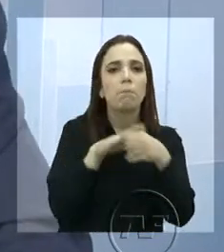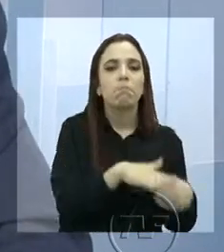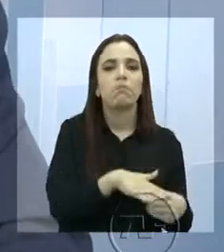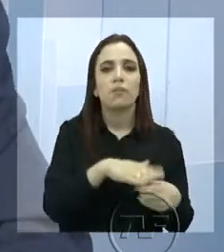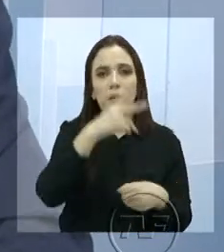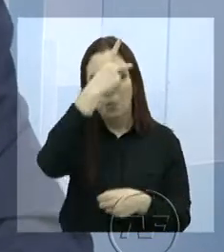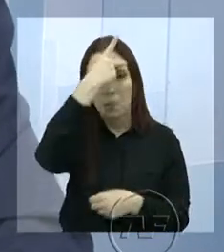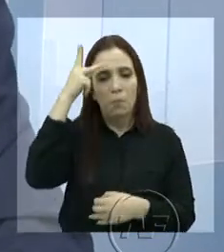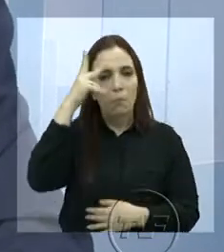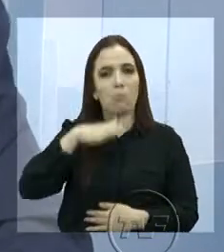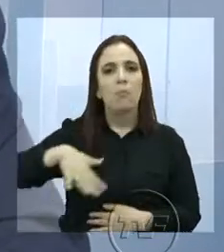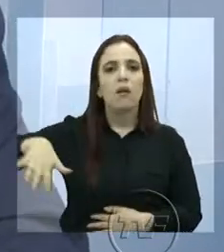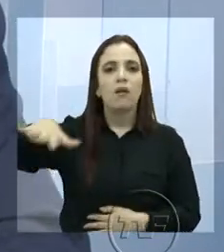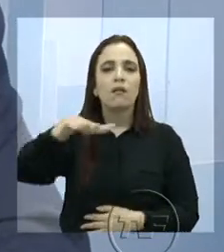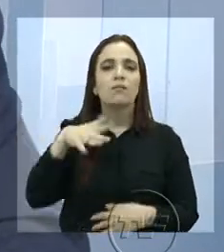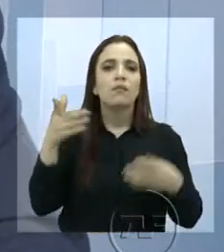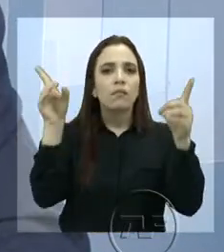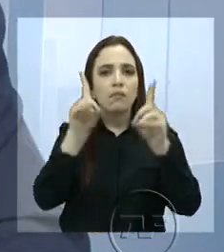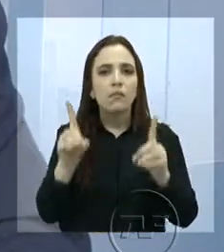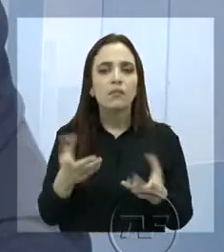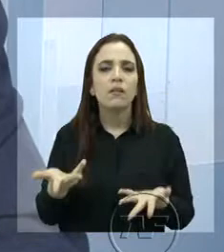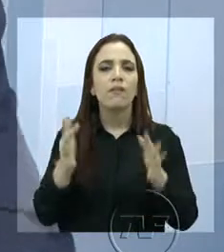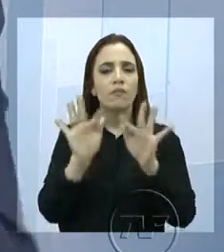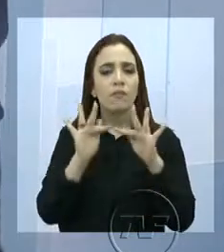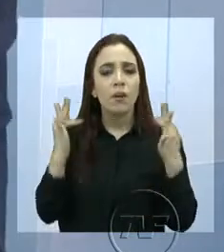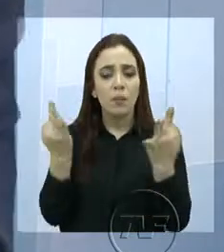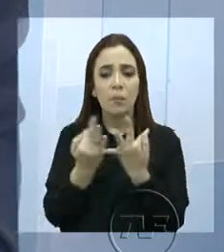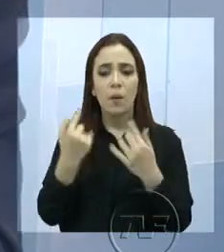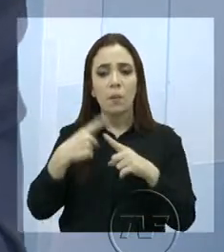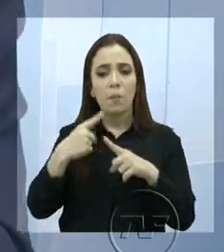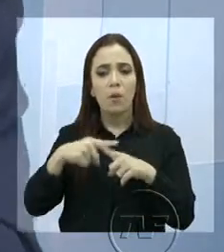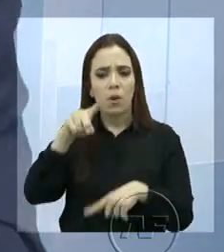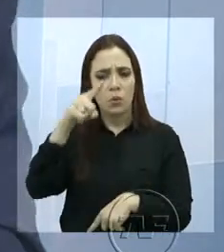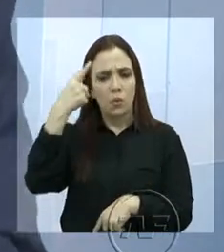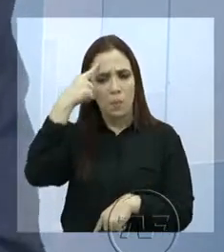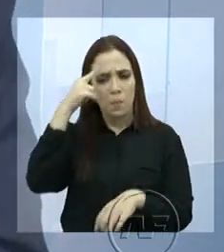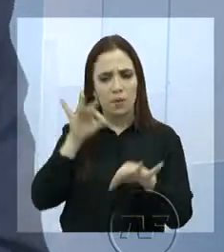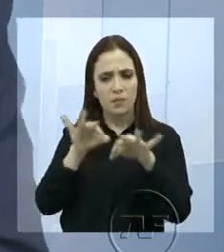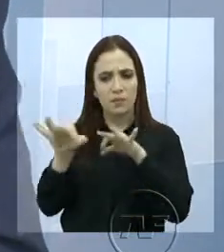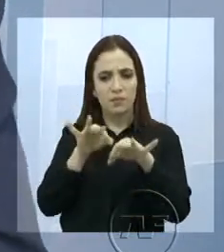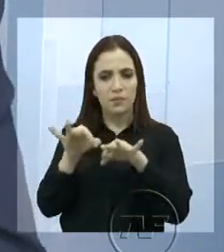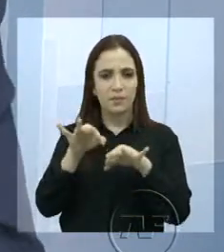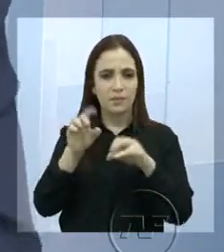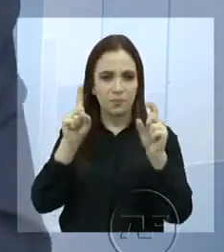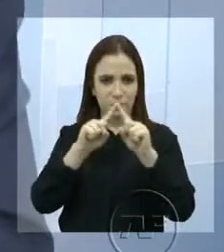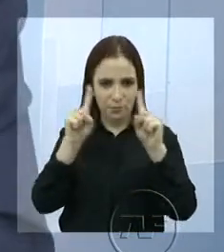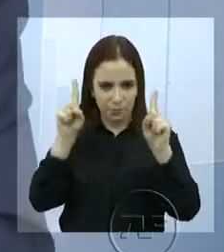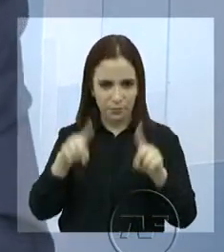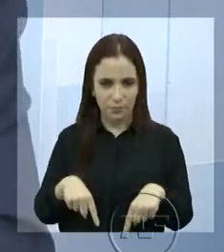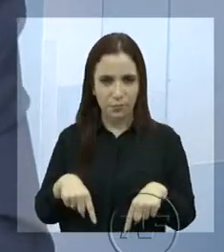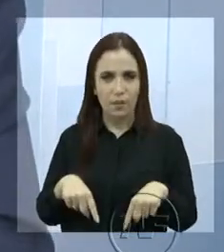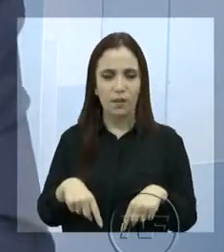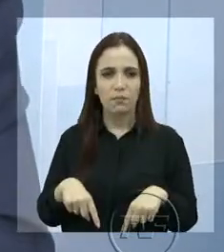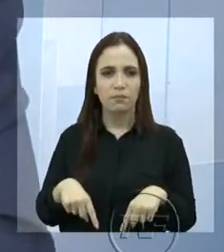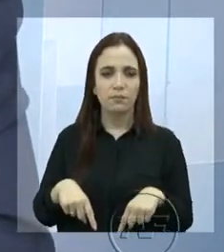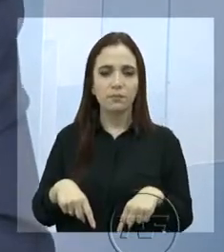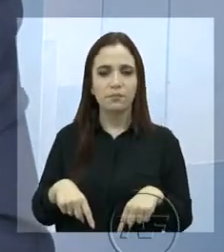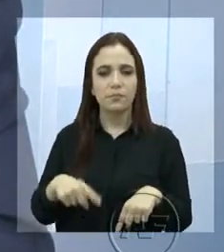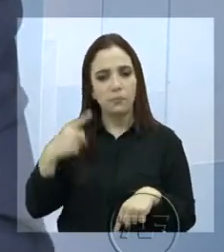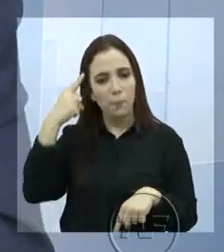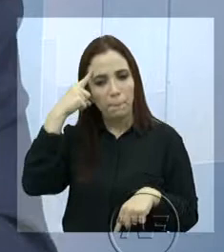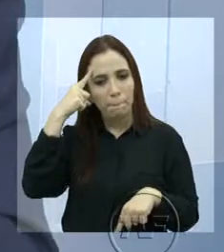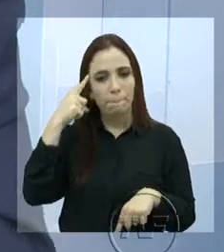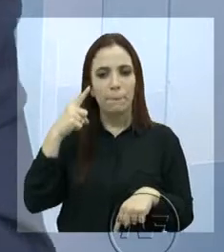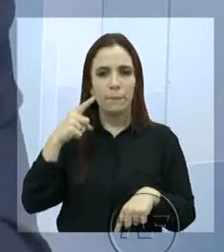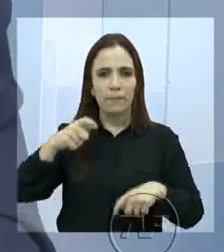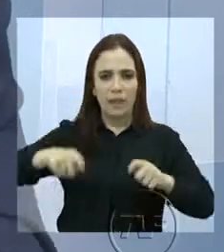essas pessoas, muitas vezes essas famílias, porque quando você pensa no Bike Sem Limites, Paulo, você pensa assim, puxa vida, então